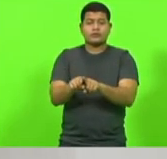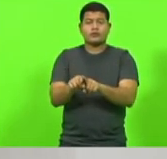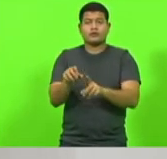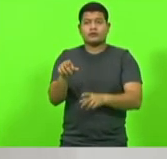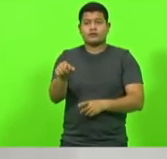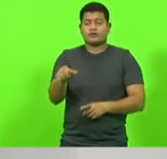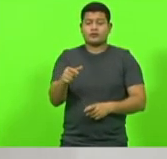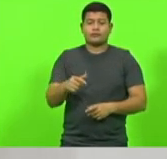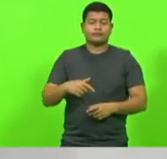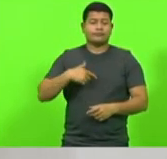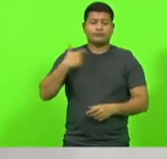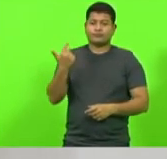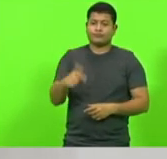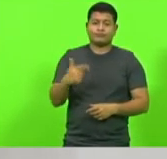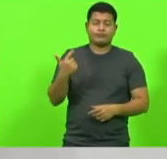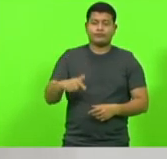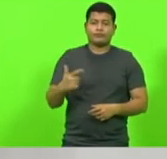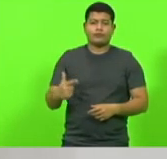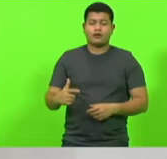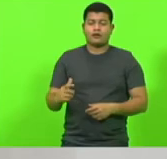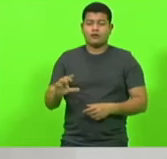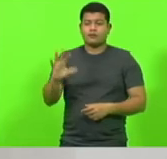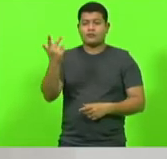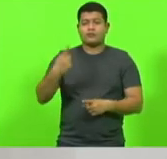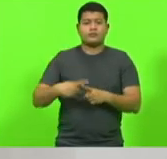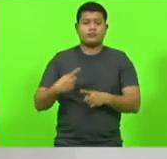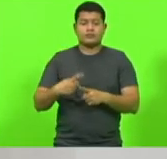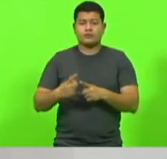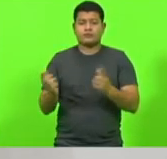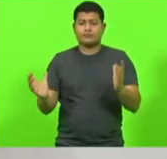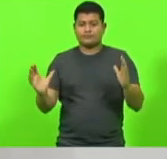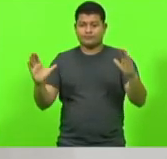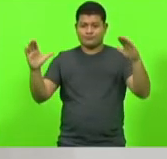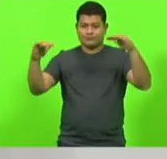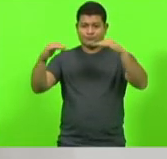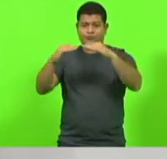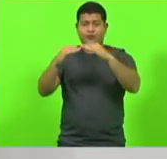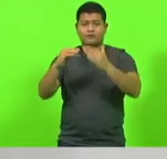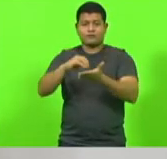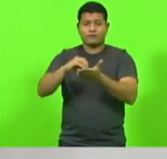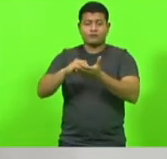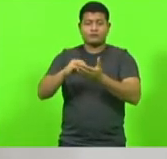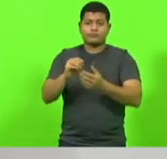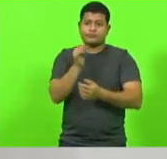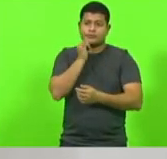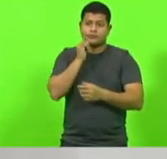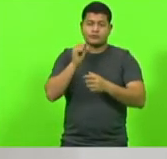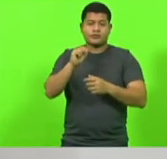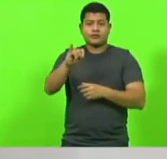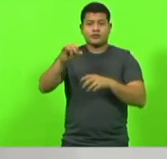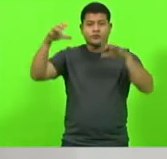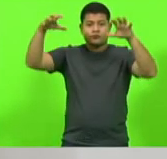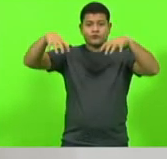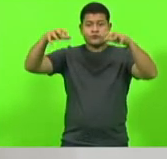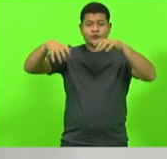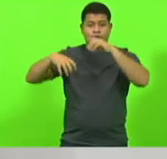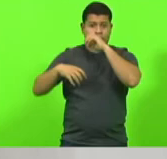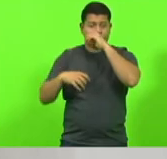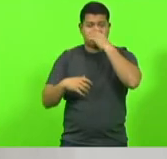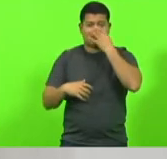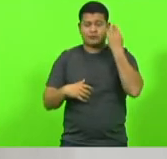podendo ocorrer no município, porque qualquer chuva, qualquer mudança do